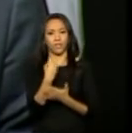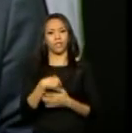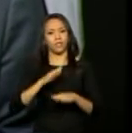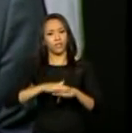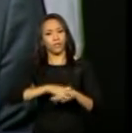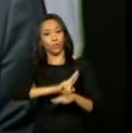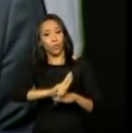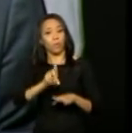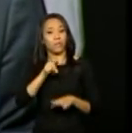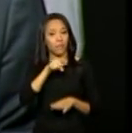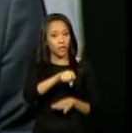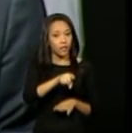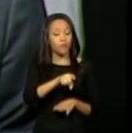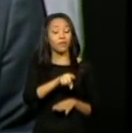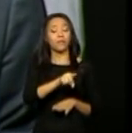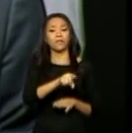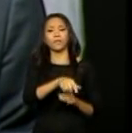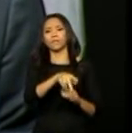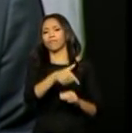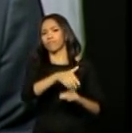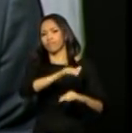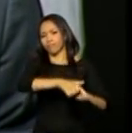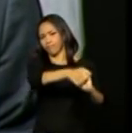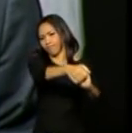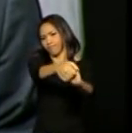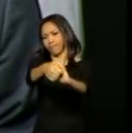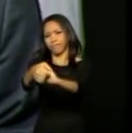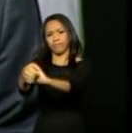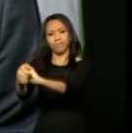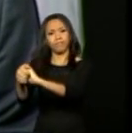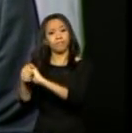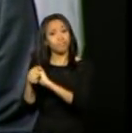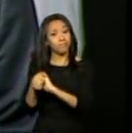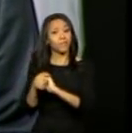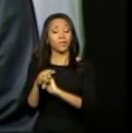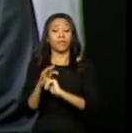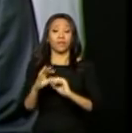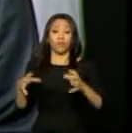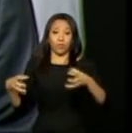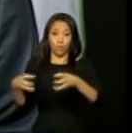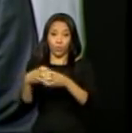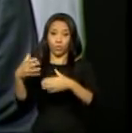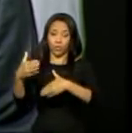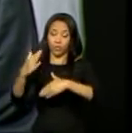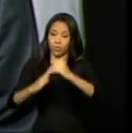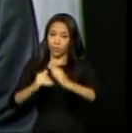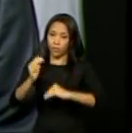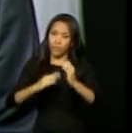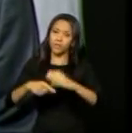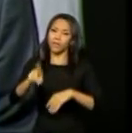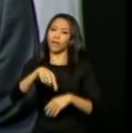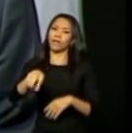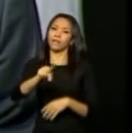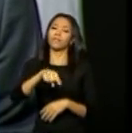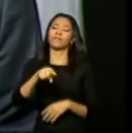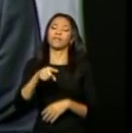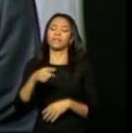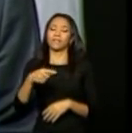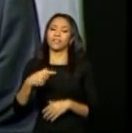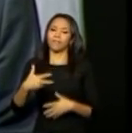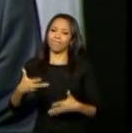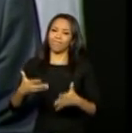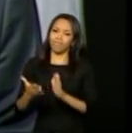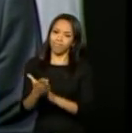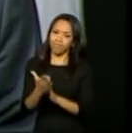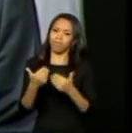dele, saudar toda a equipe que está possibilitando de que a transição seja a melhor possível e que eu tenha a possibilidade de